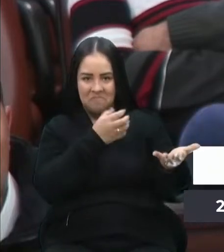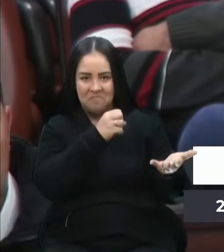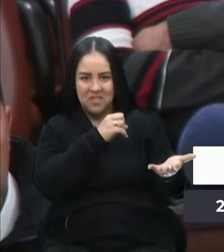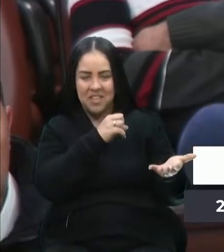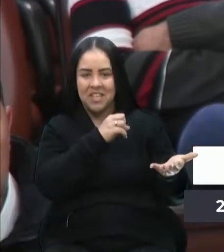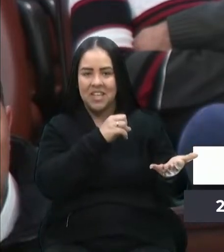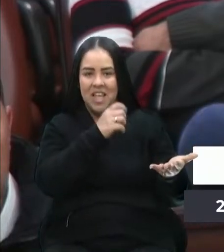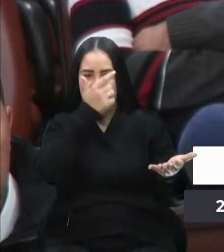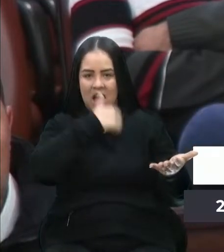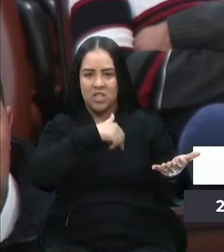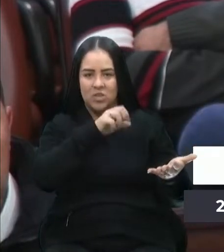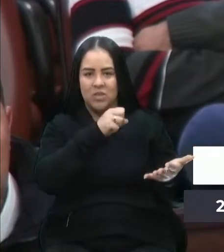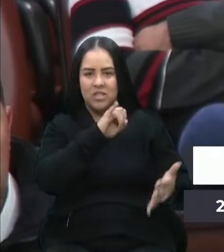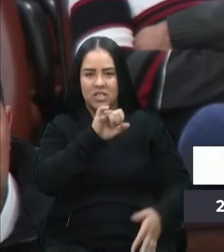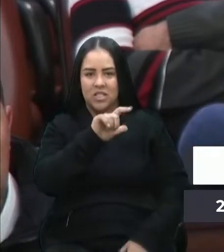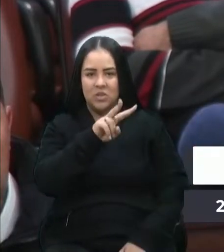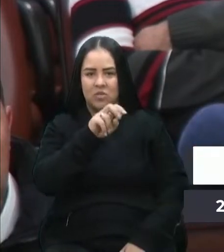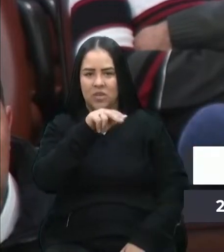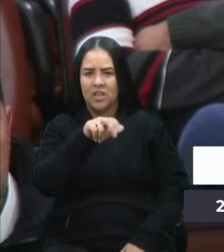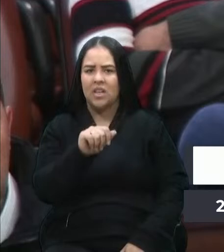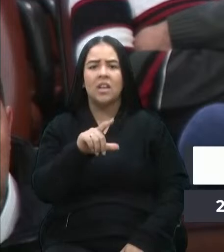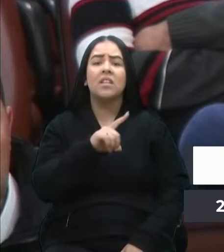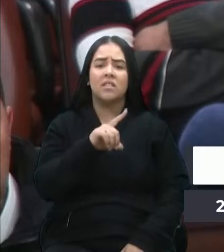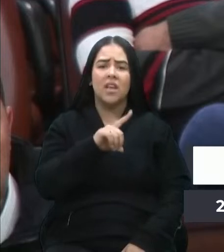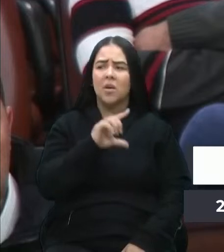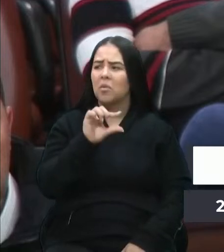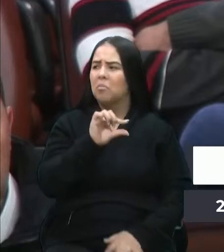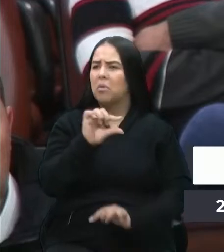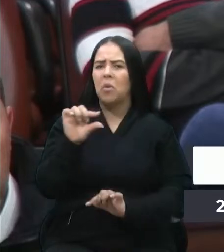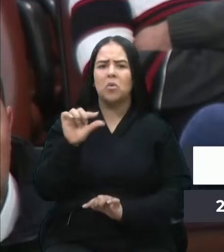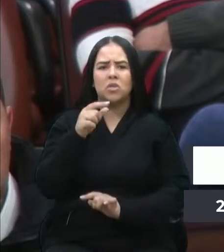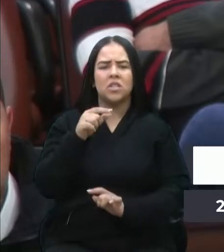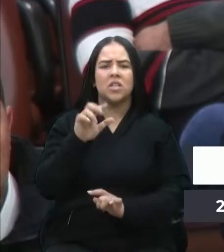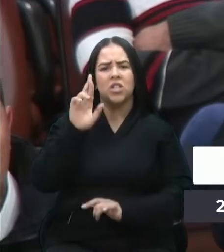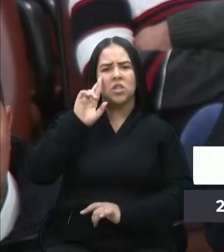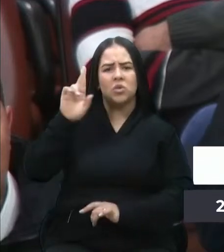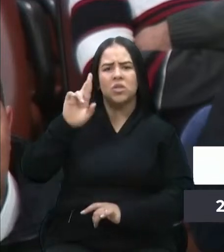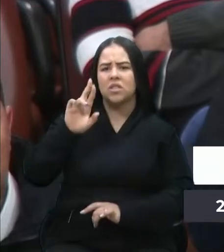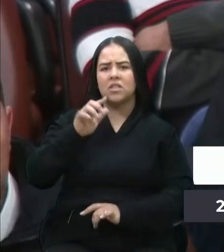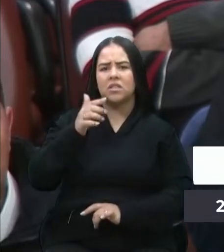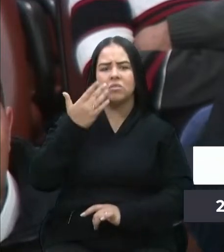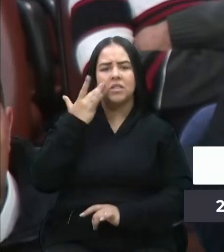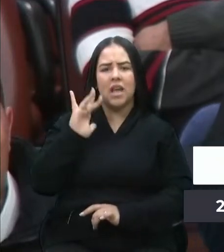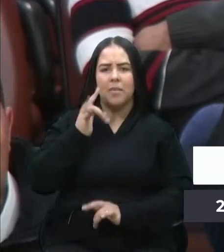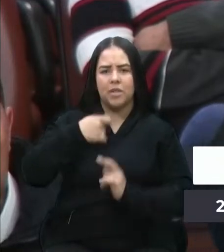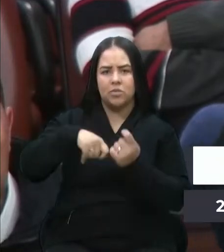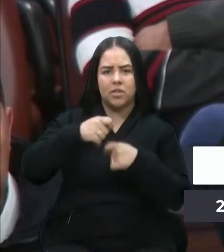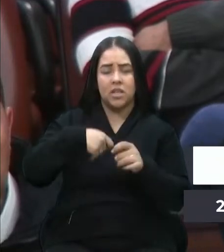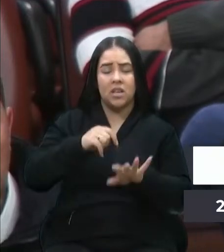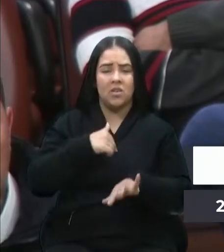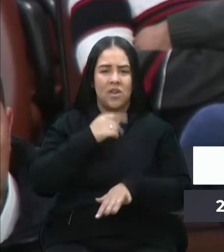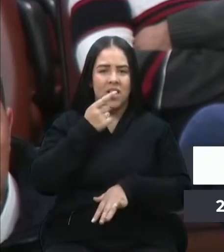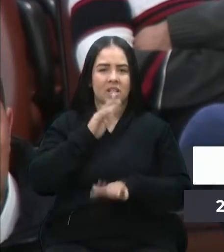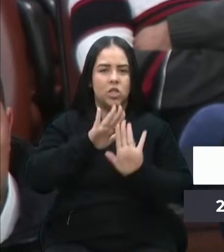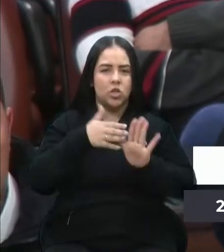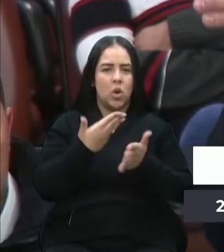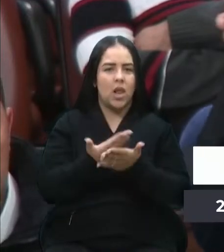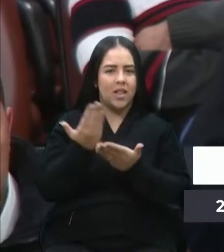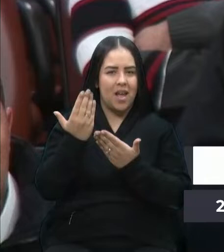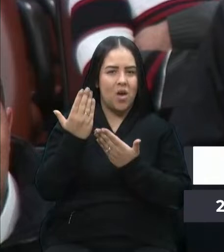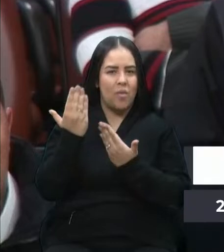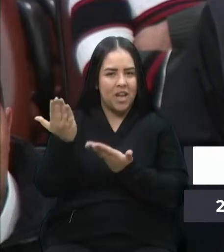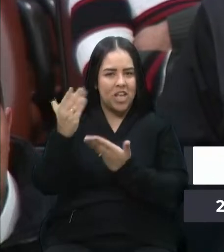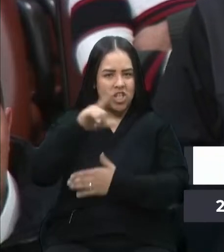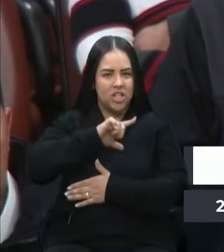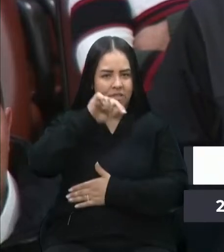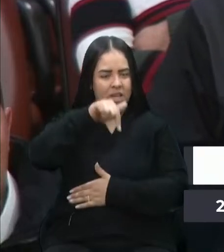poucos casos de diretores que não souberam administrar uma escola. Esse dia nós tivemos uma homenagem aqui, eu falei da escola lá do...